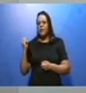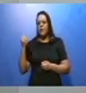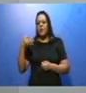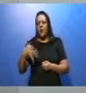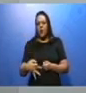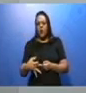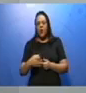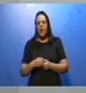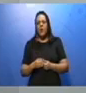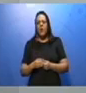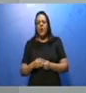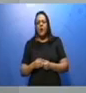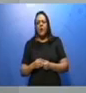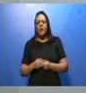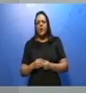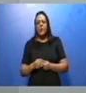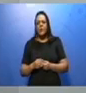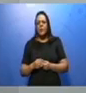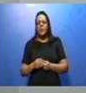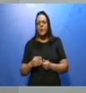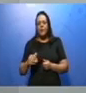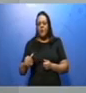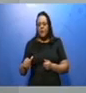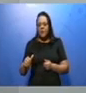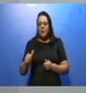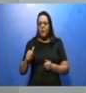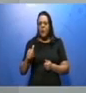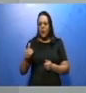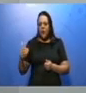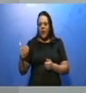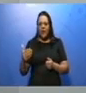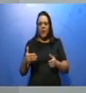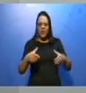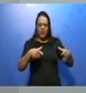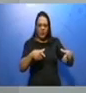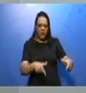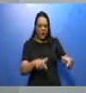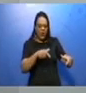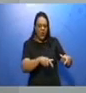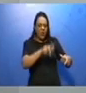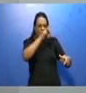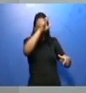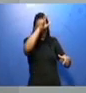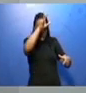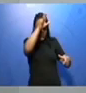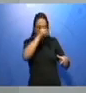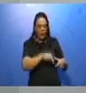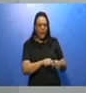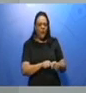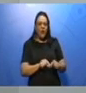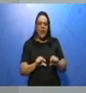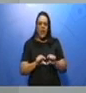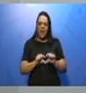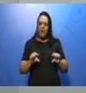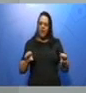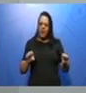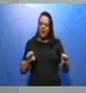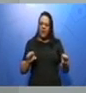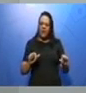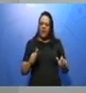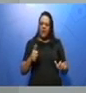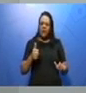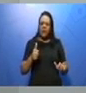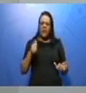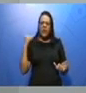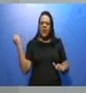fala, olha, para mim, a primeira frase diante de um grande momento é muito importante, como uma música que